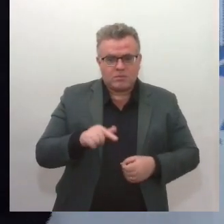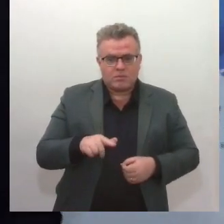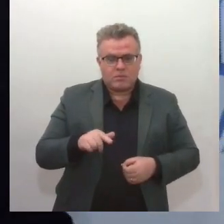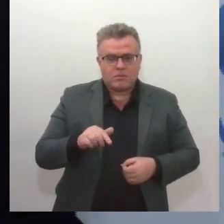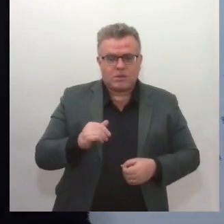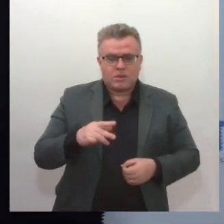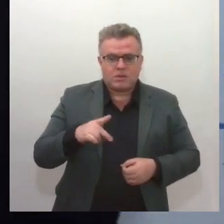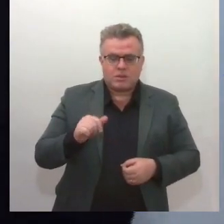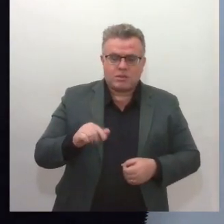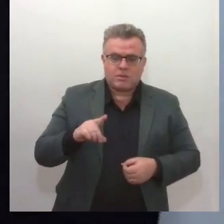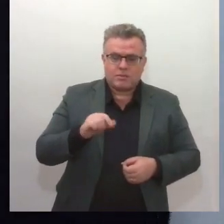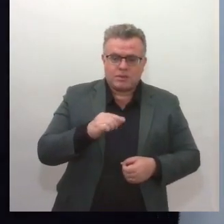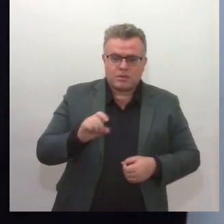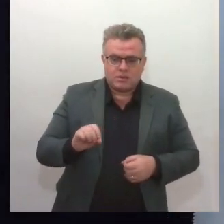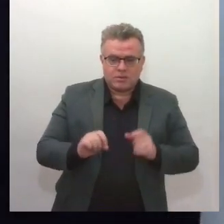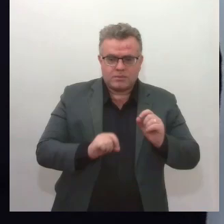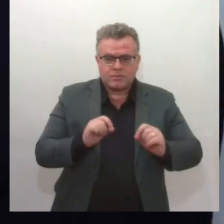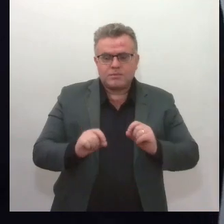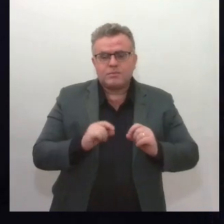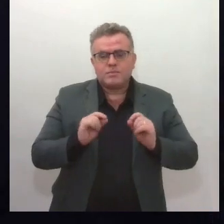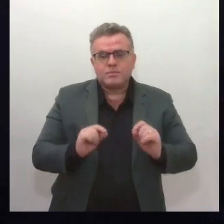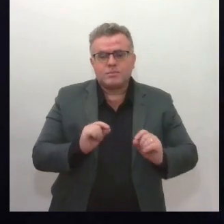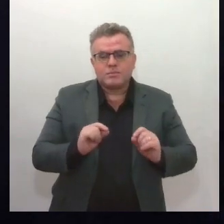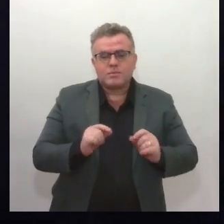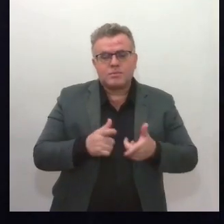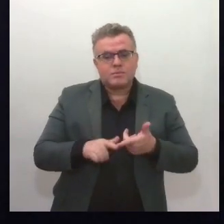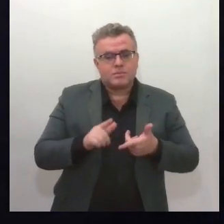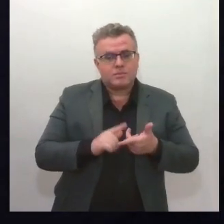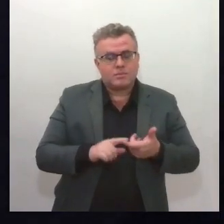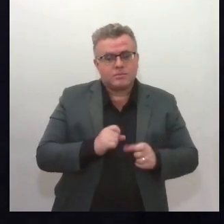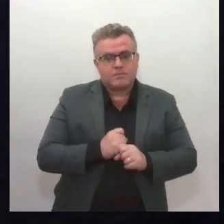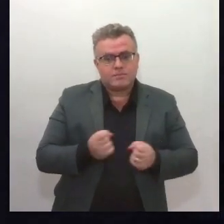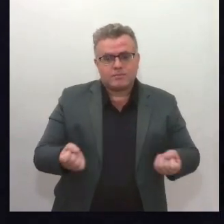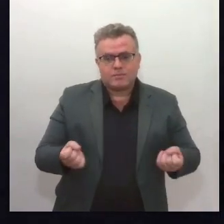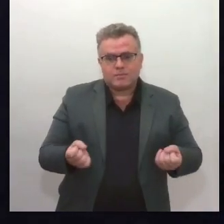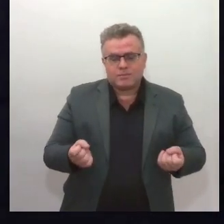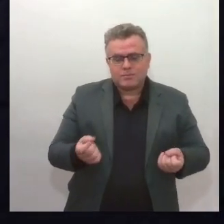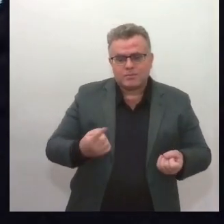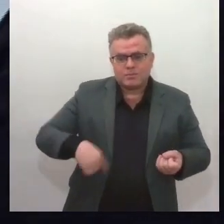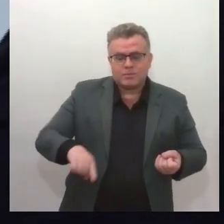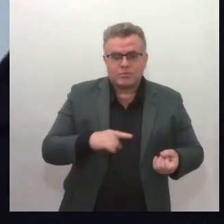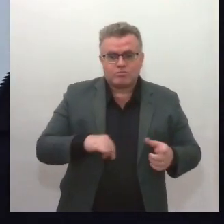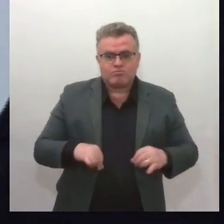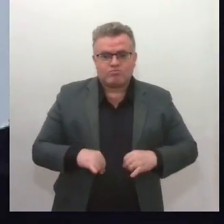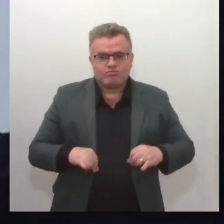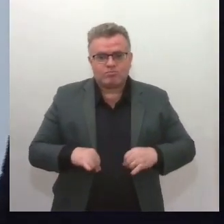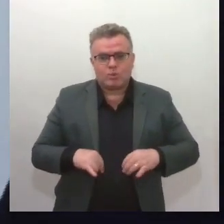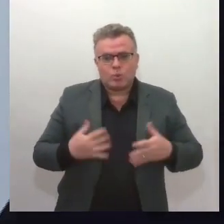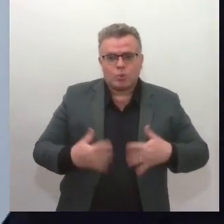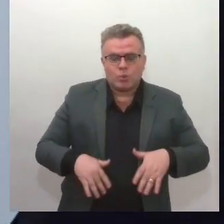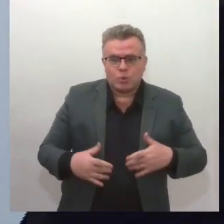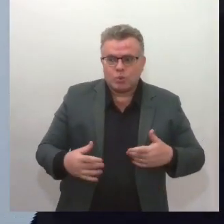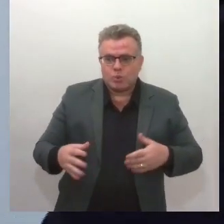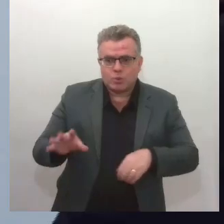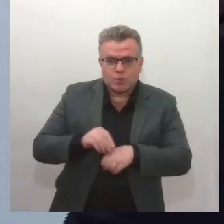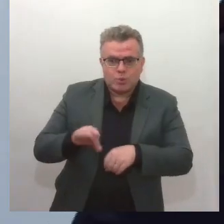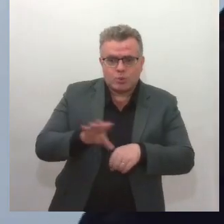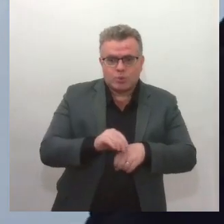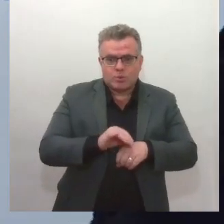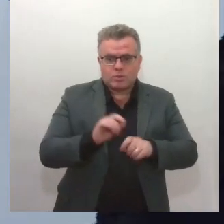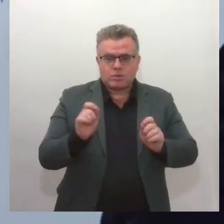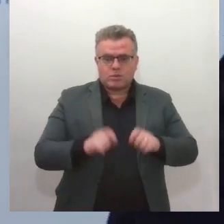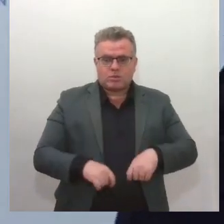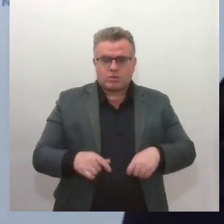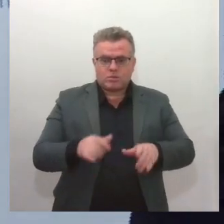se encontra caótica, né? A gente vem passando por muita dificuldade, não só recebendo reclamações, como vivendo aquilo daí. Atrasos de salário